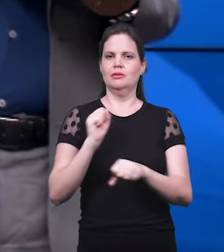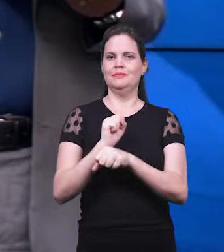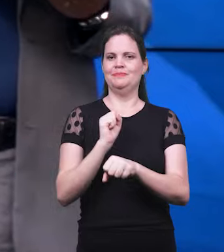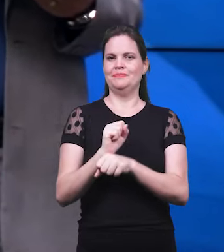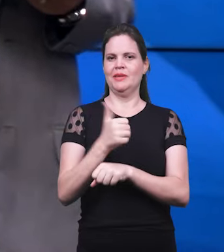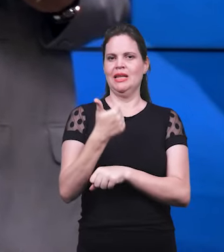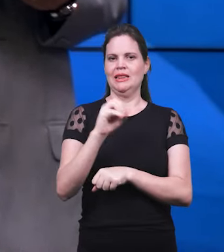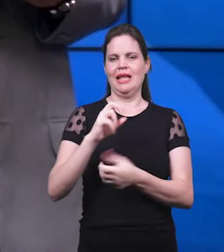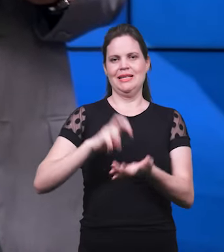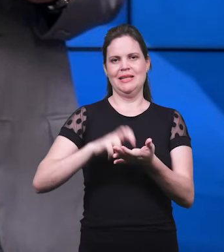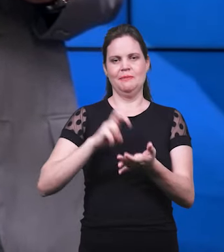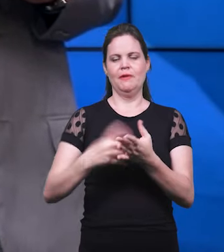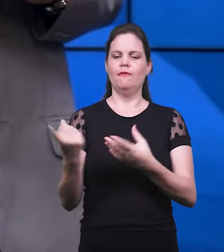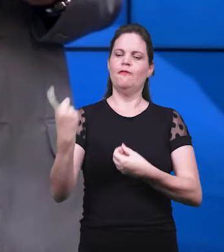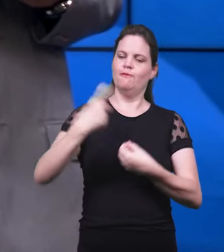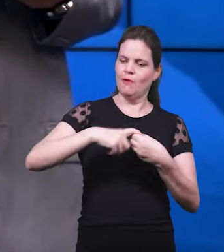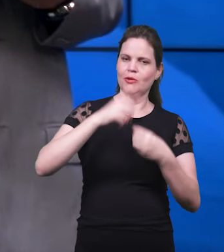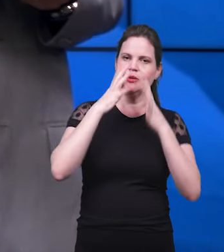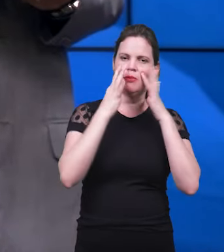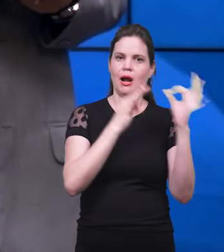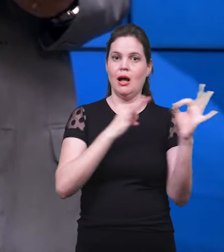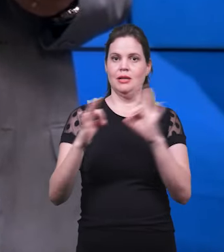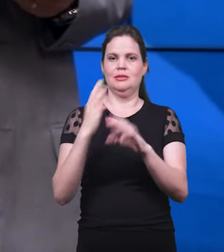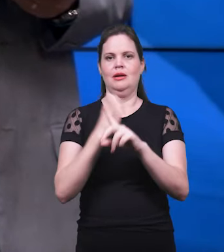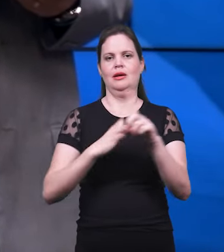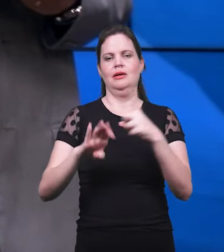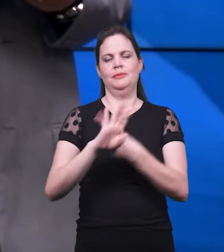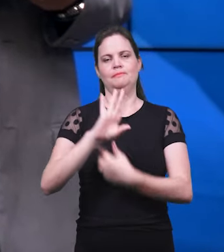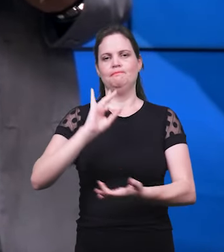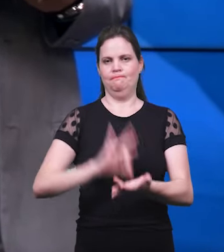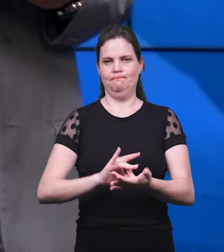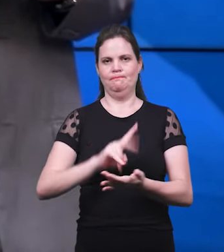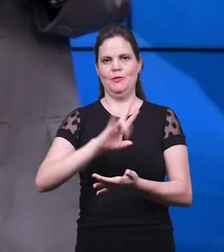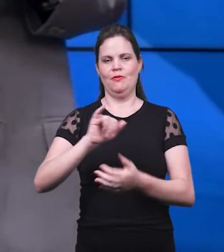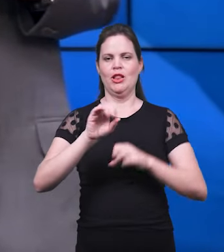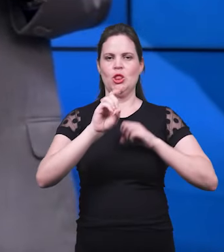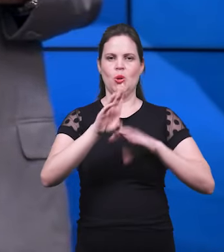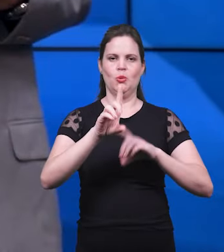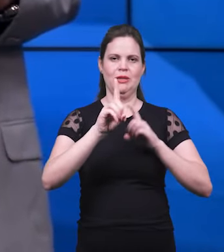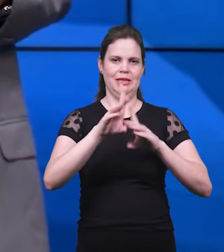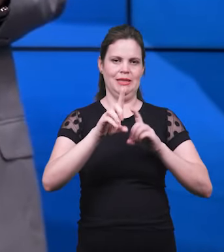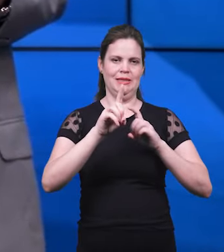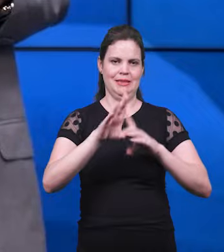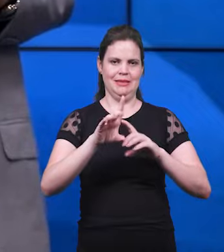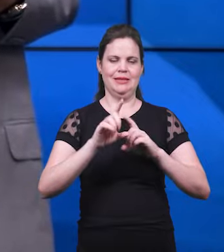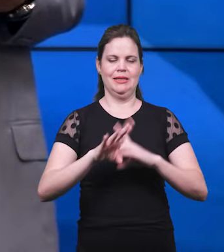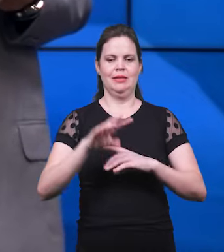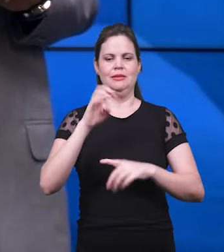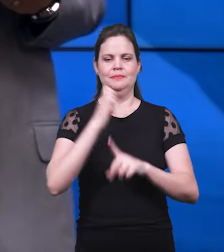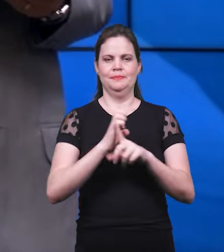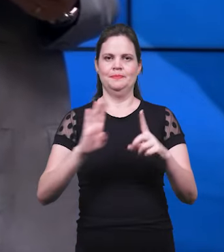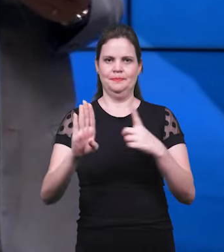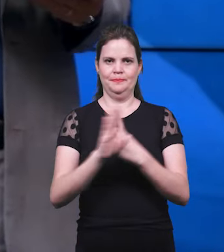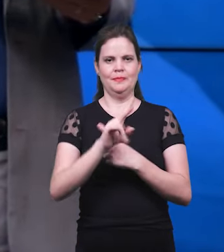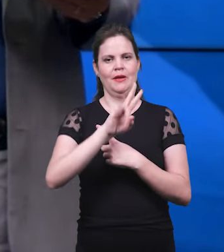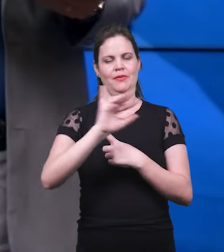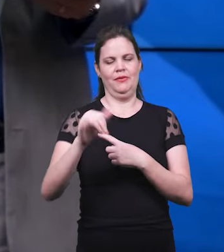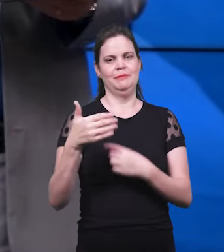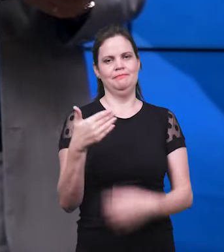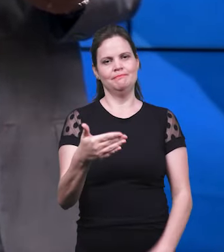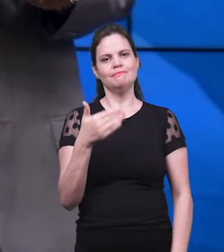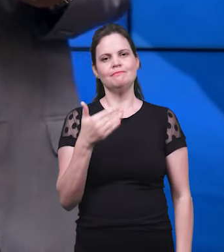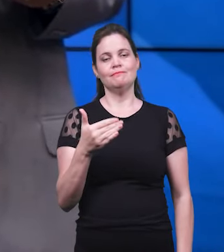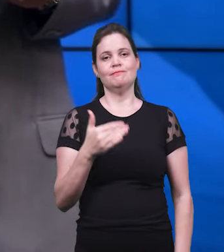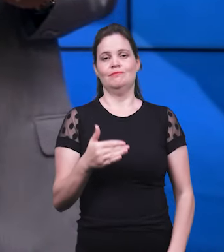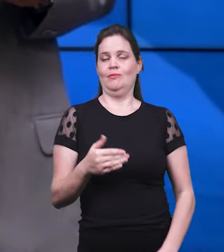esperamos agora que às 10 horas os irmãos estejam novamente conosco para receberem ali o conteúdo doutrinário da nossa Escola Bíblica